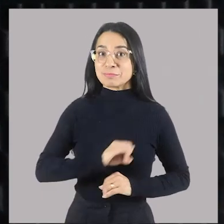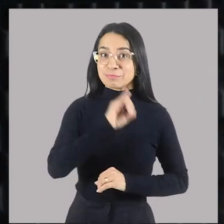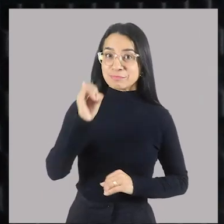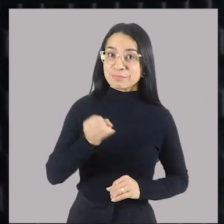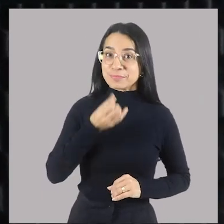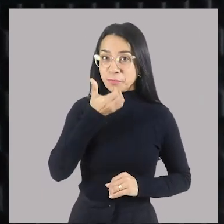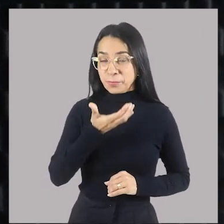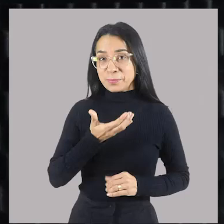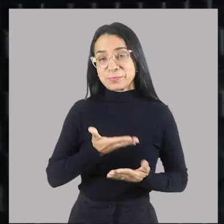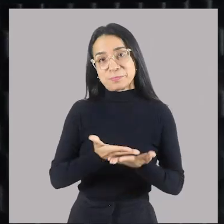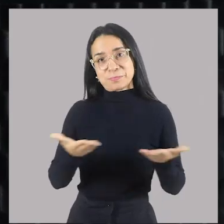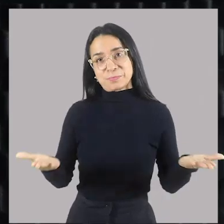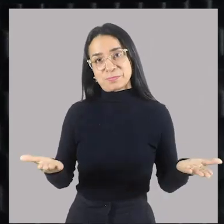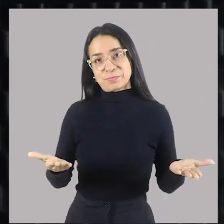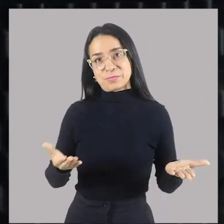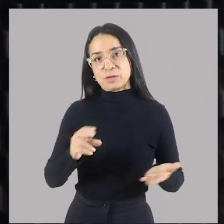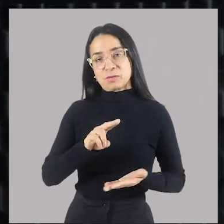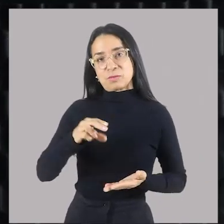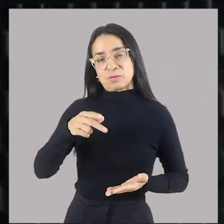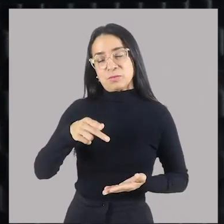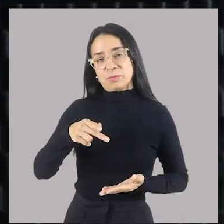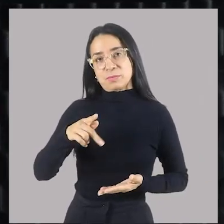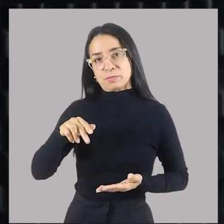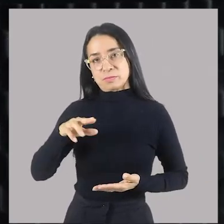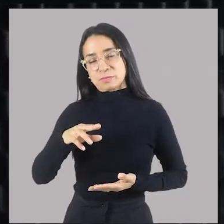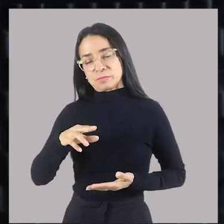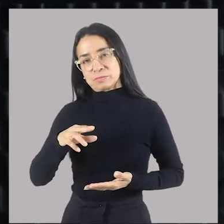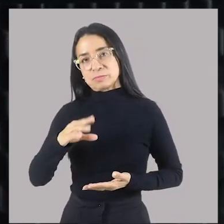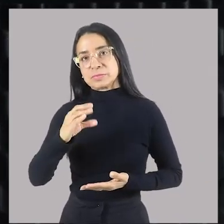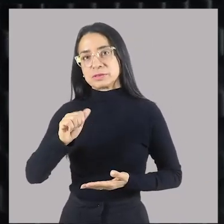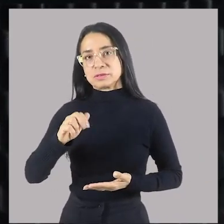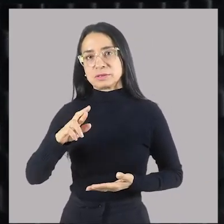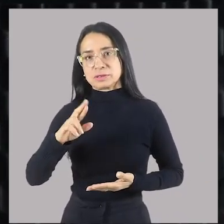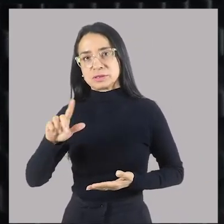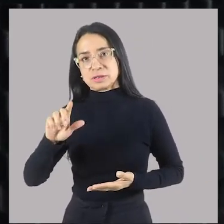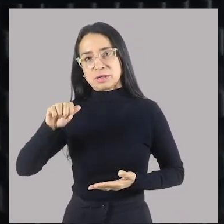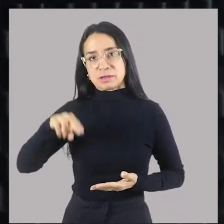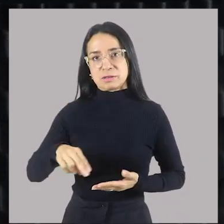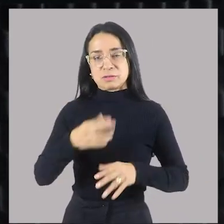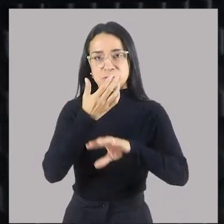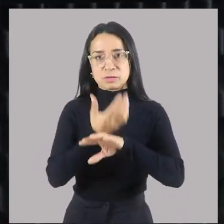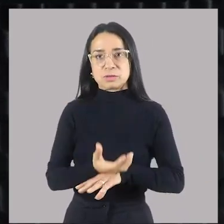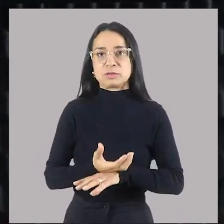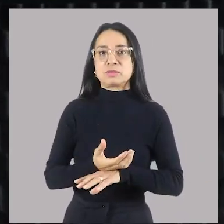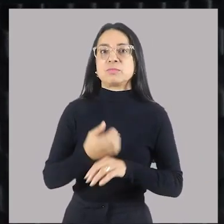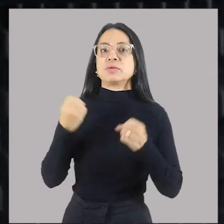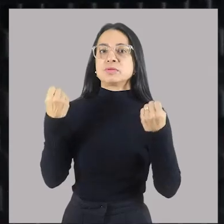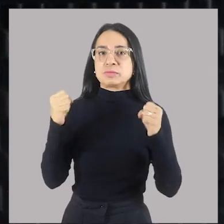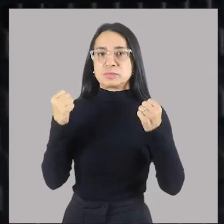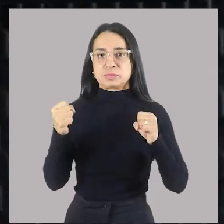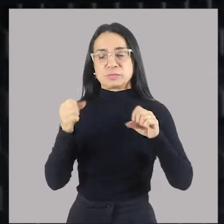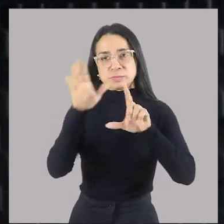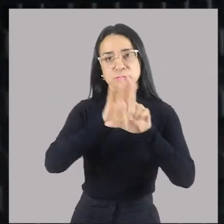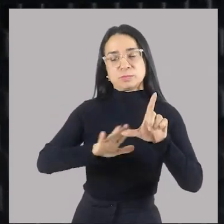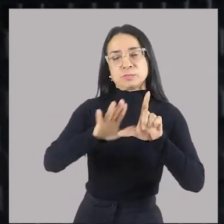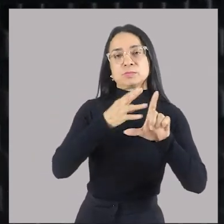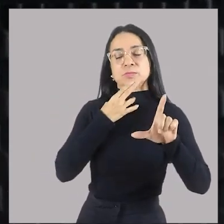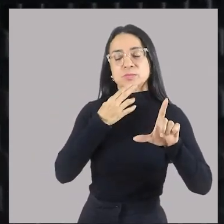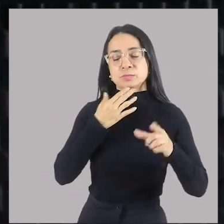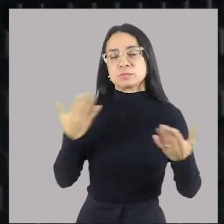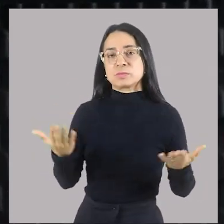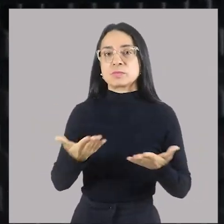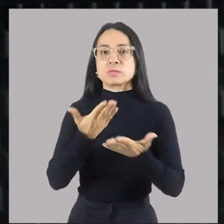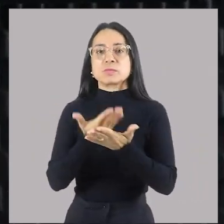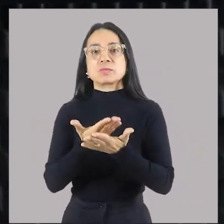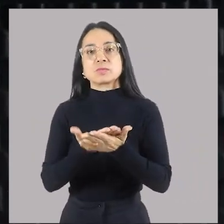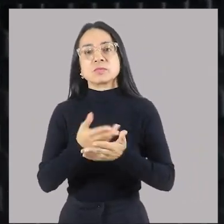galerinha, tudo bom com vocês? Meu nome é professor Carlos Sena, da disciplina de Educação Física aqui da plataforma Gonçalves Dias. Na aula de hoje a